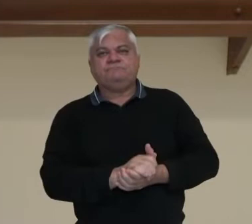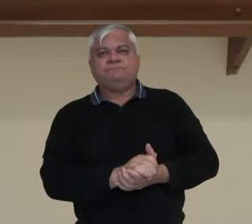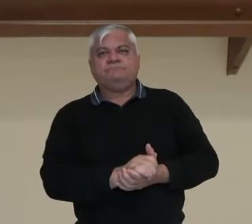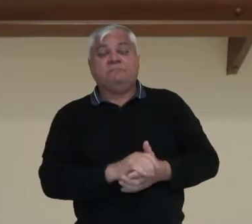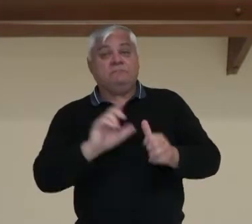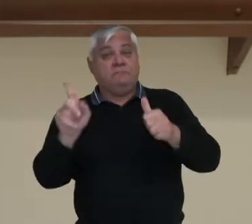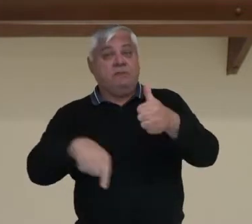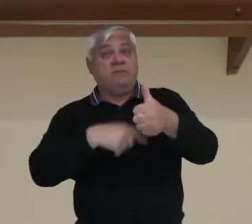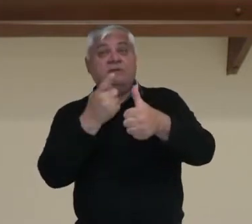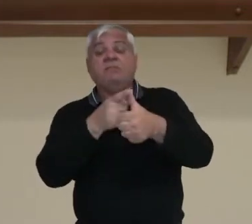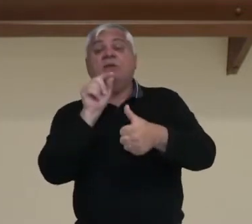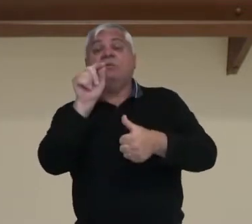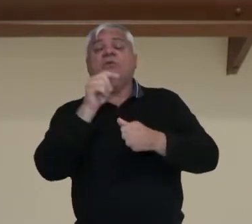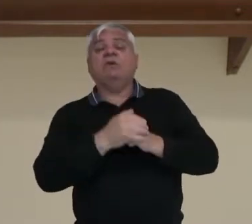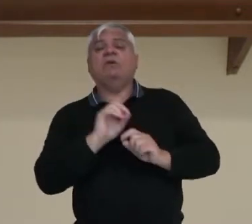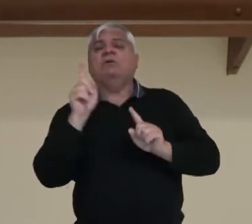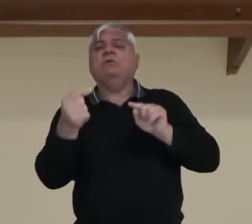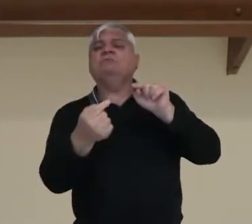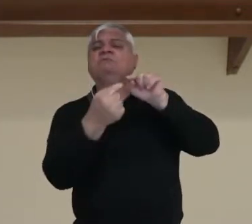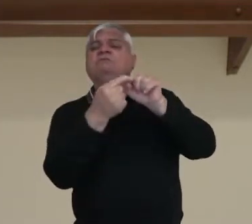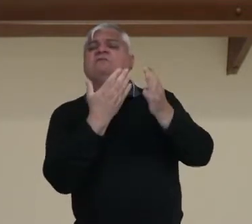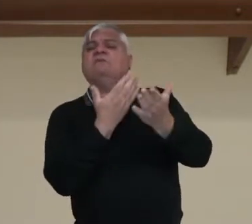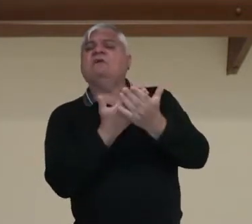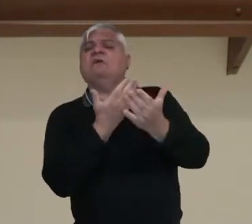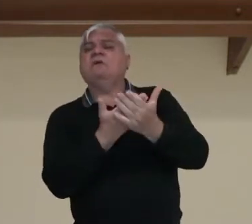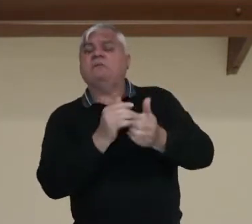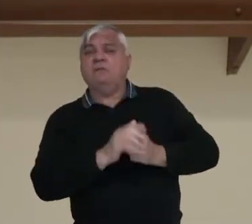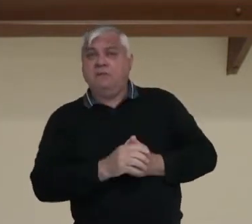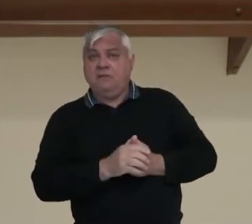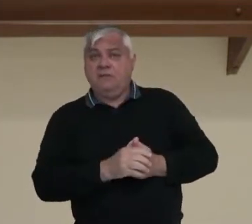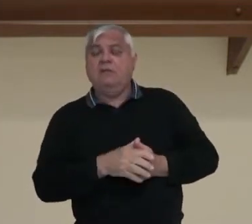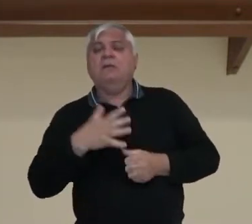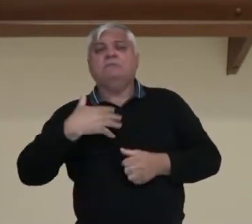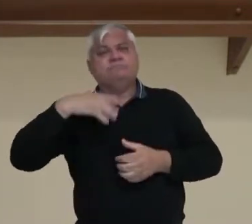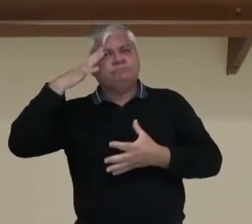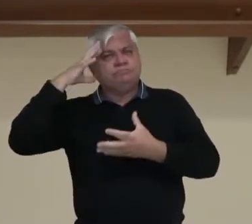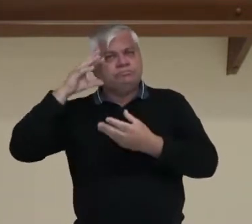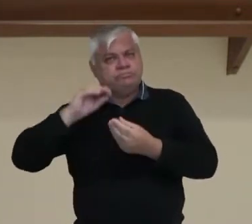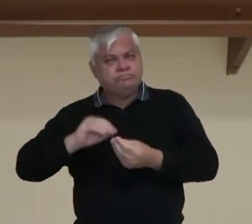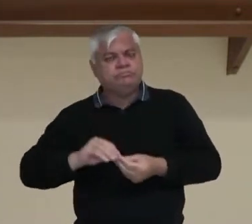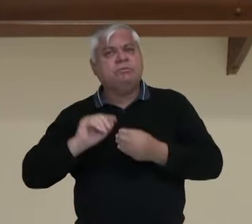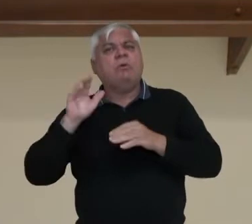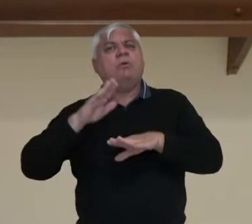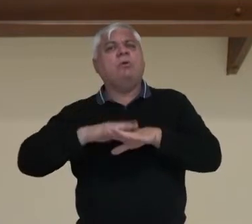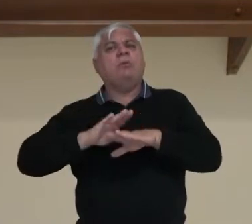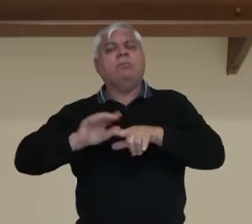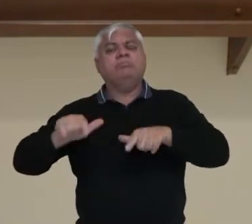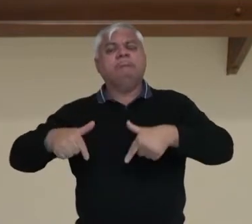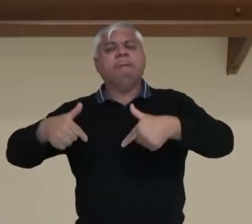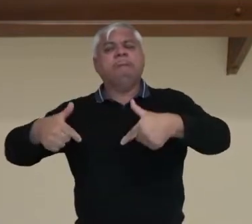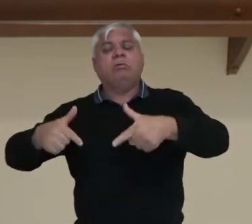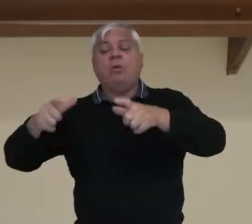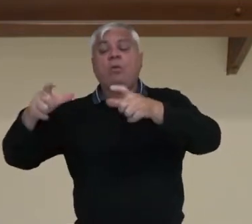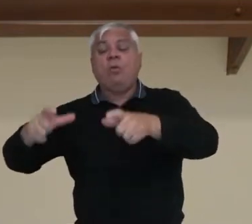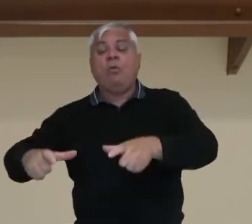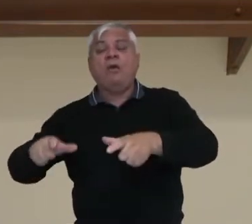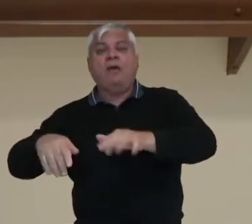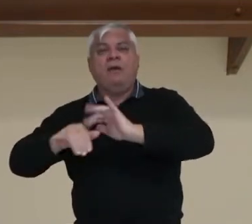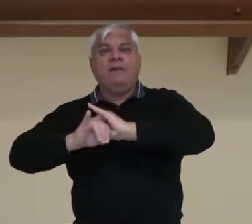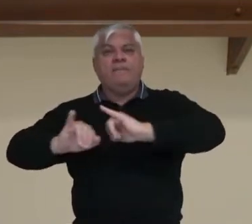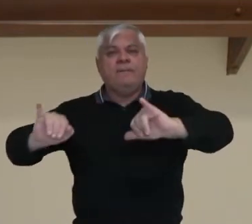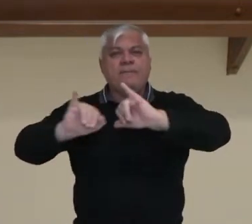primeiro a gente tem que ver quais são os nossos objetivos dessa aula, que é compreender a ação do Departamento de Imprensa e